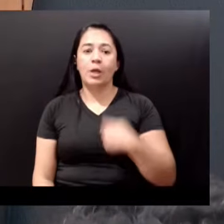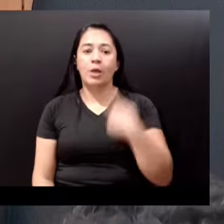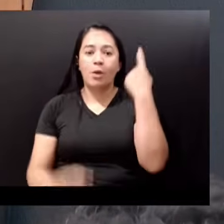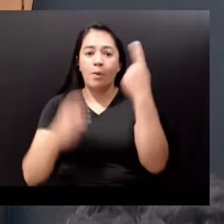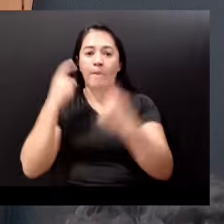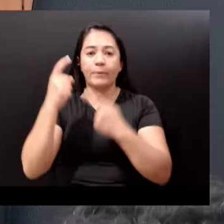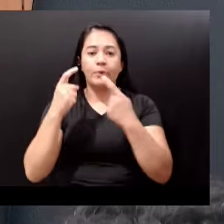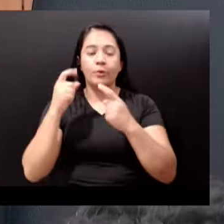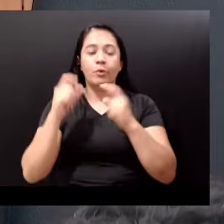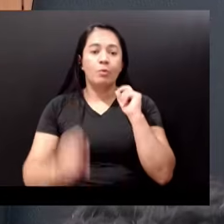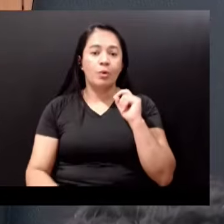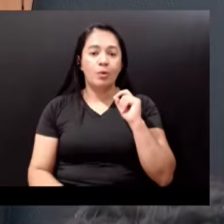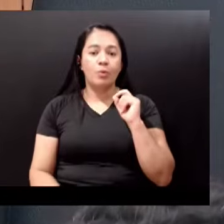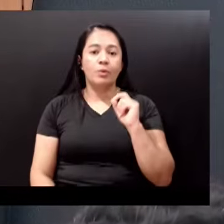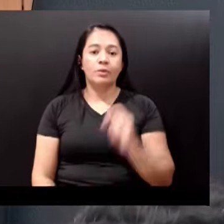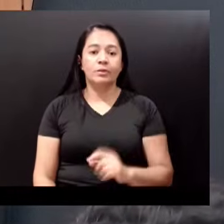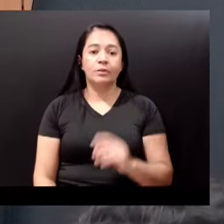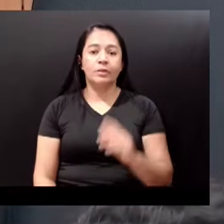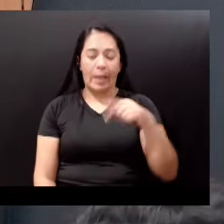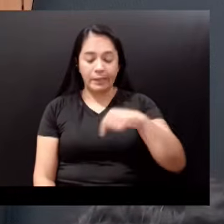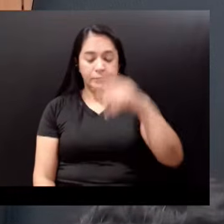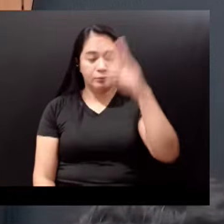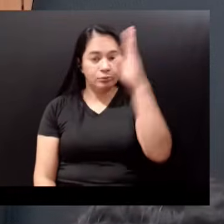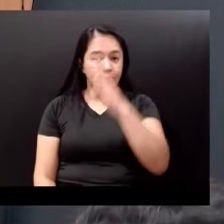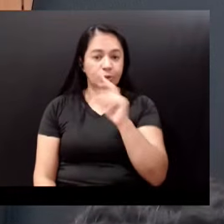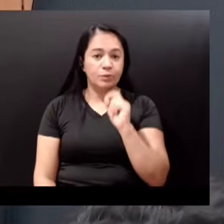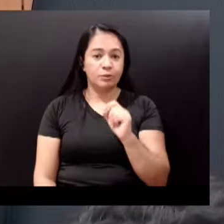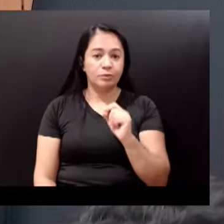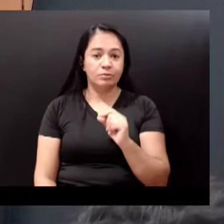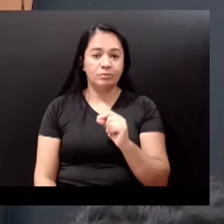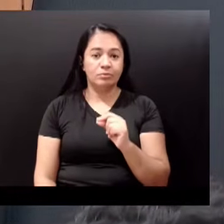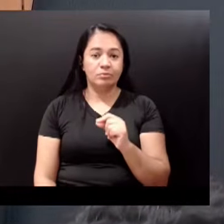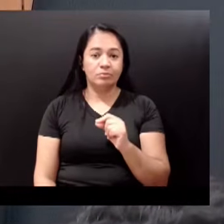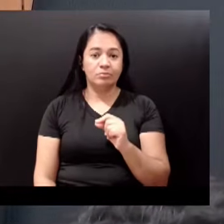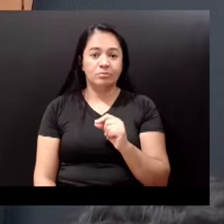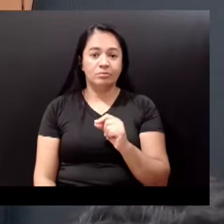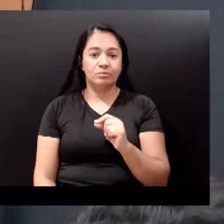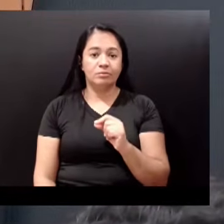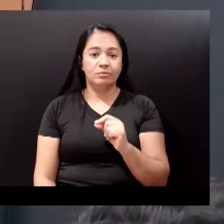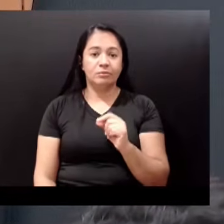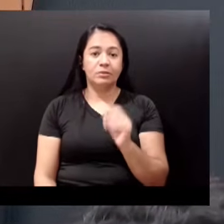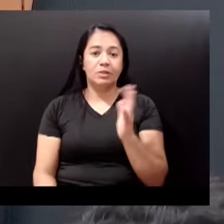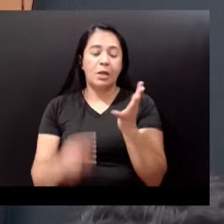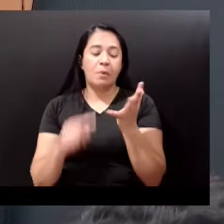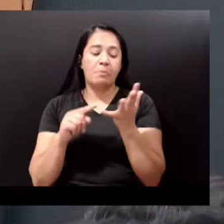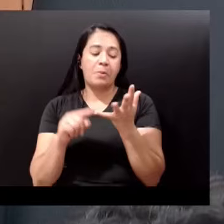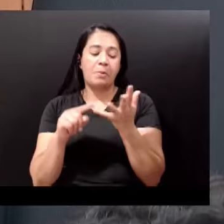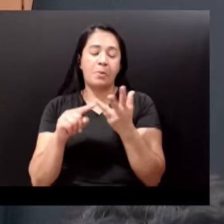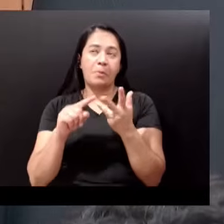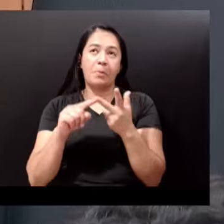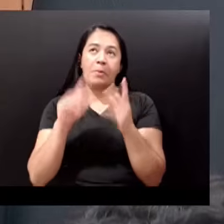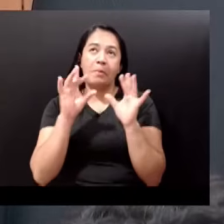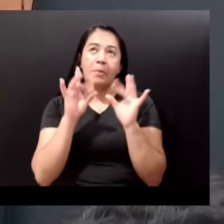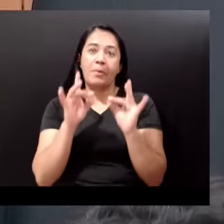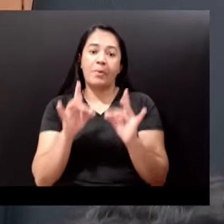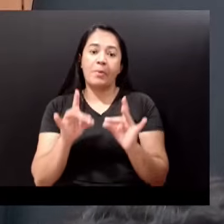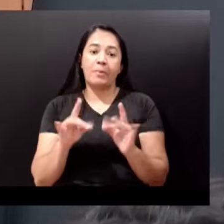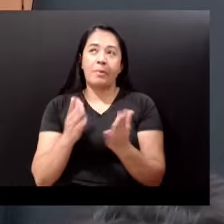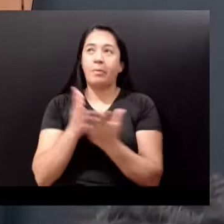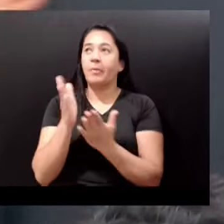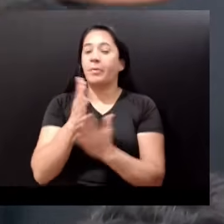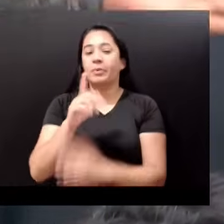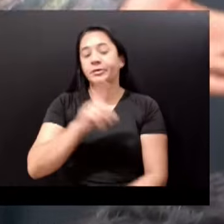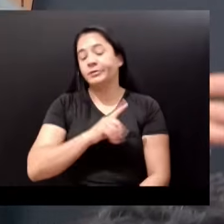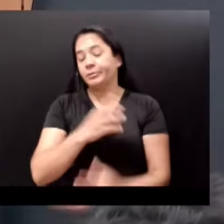no Brasil é que ela é muito cheia de princípios e objetivos e diretrizes, né?